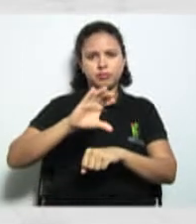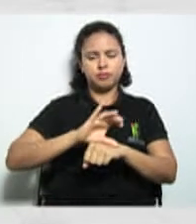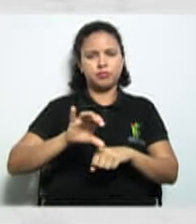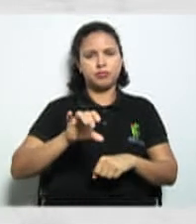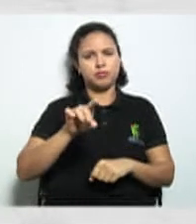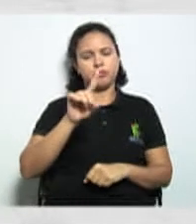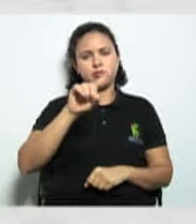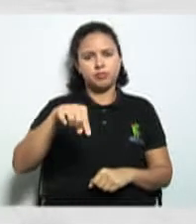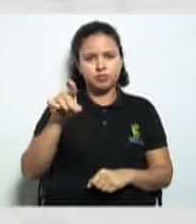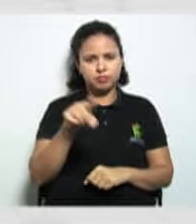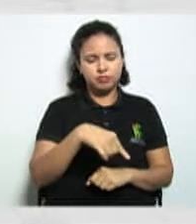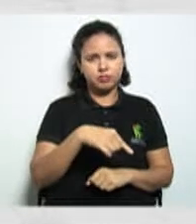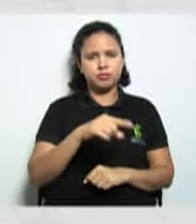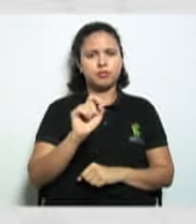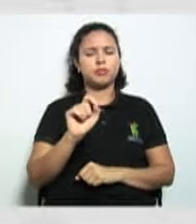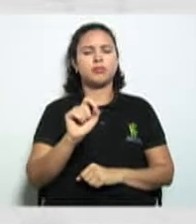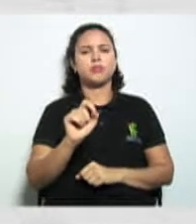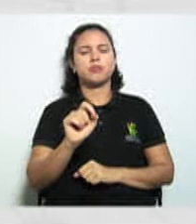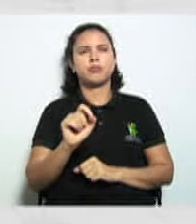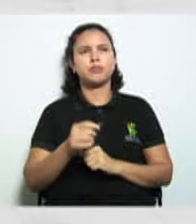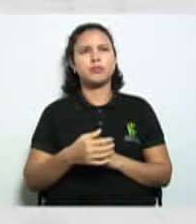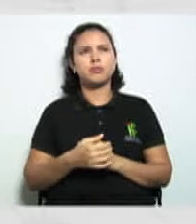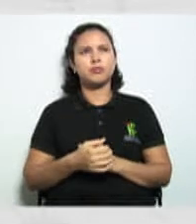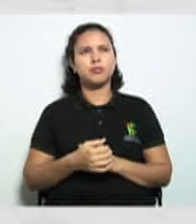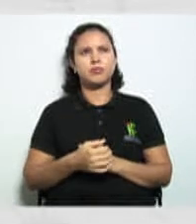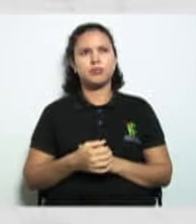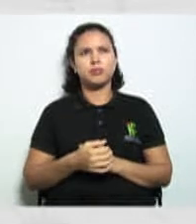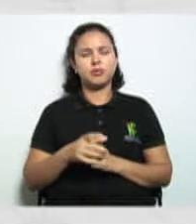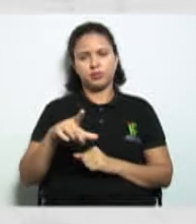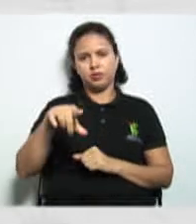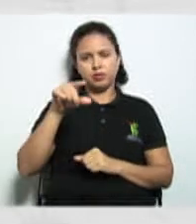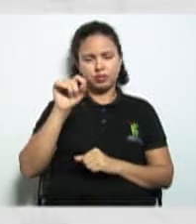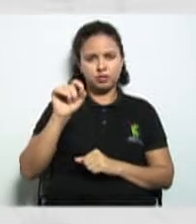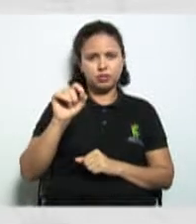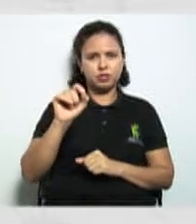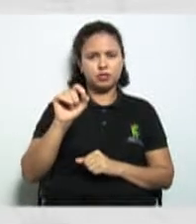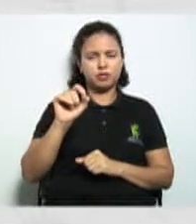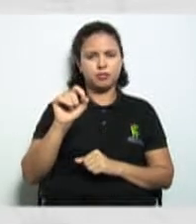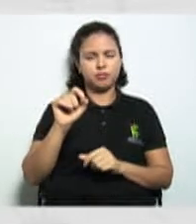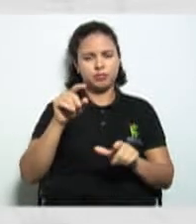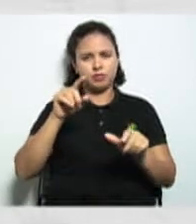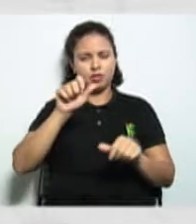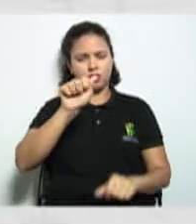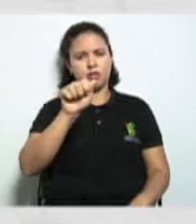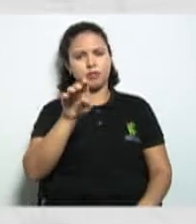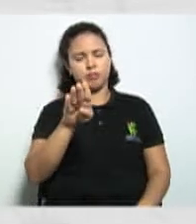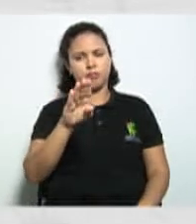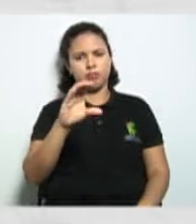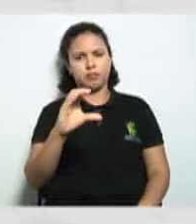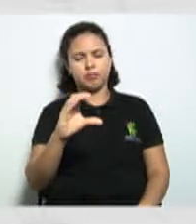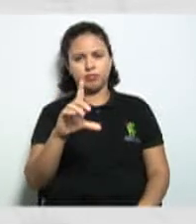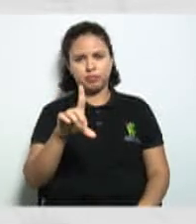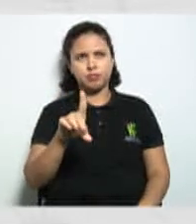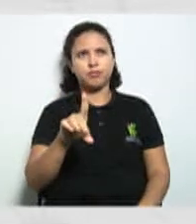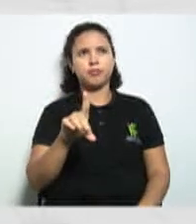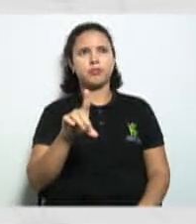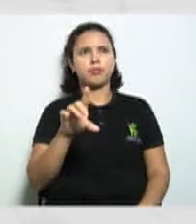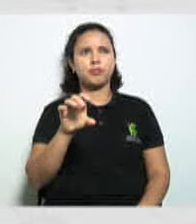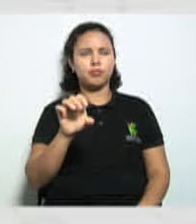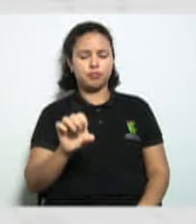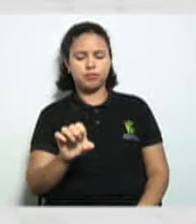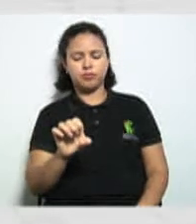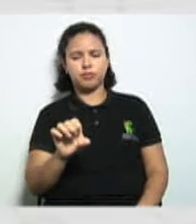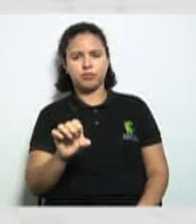Assinale entre as alternativas abaixo aquela que preenche as lacunas em branco. Então, nós vimos que tem 2 tipos de